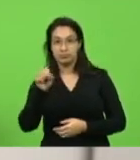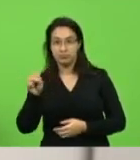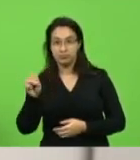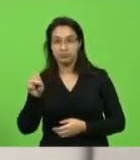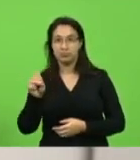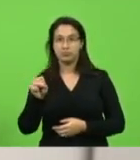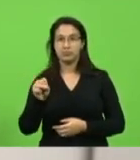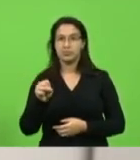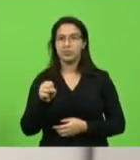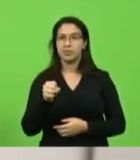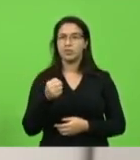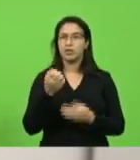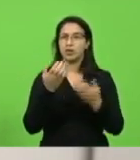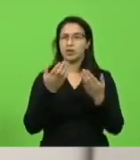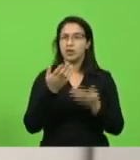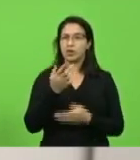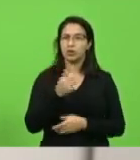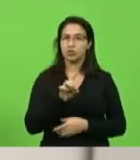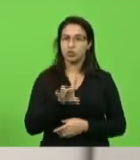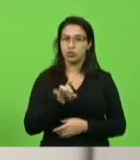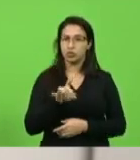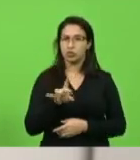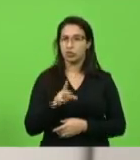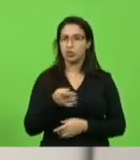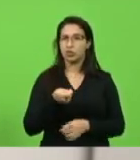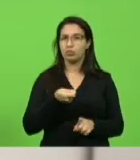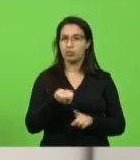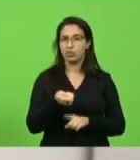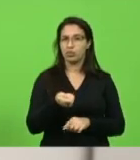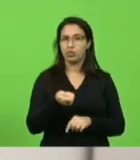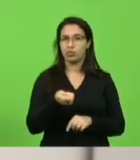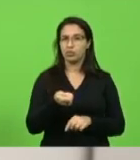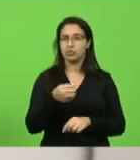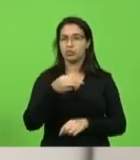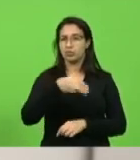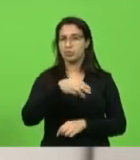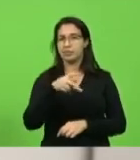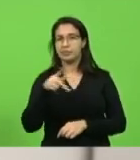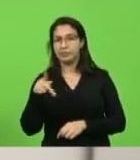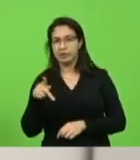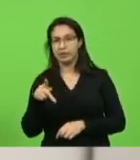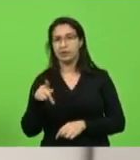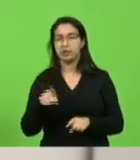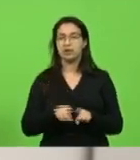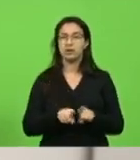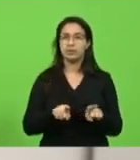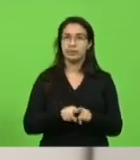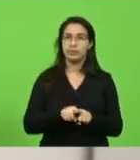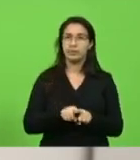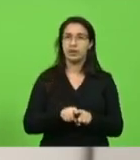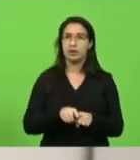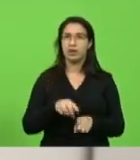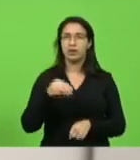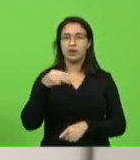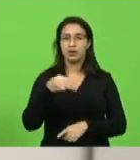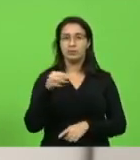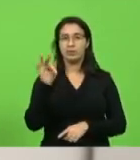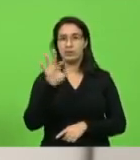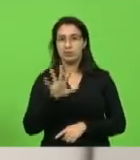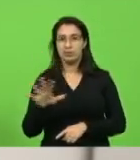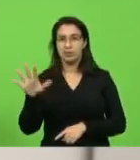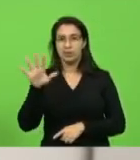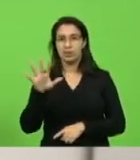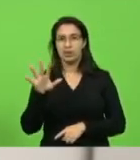não somente os procuradores do Ministério Público de Santa Catarina ou do Ministério Público Federal conhecem os